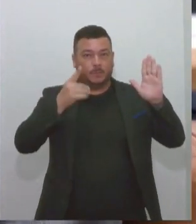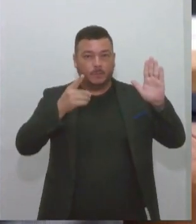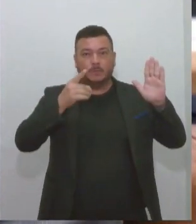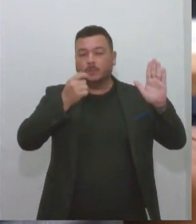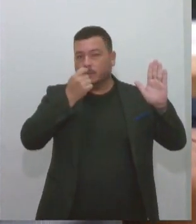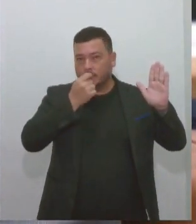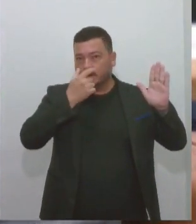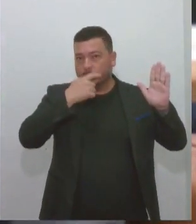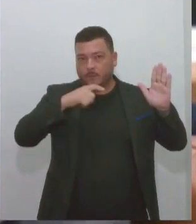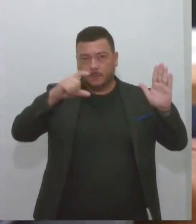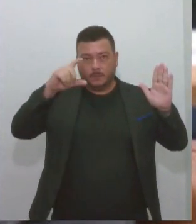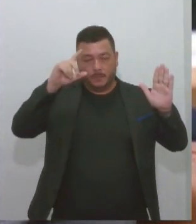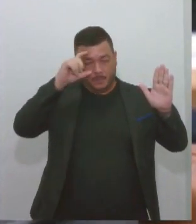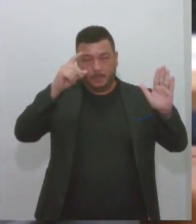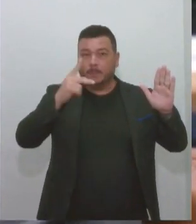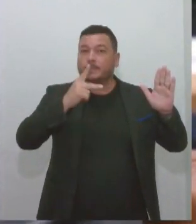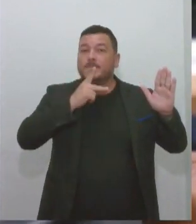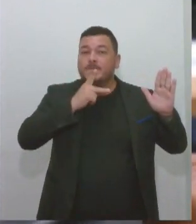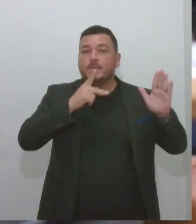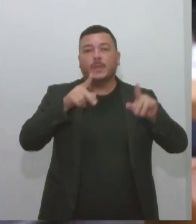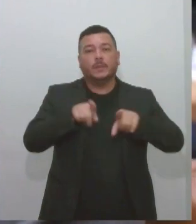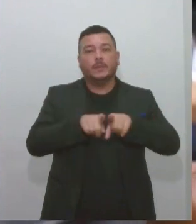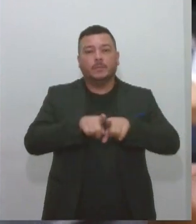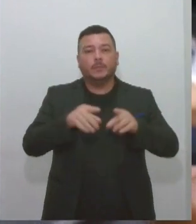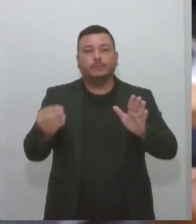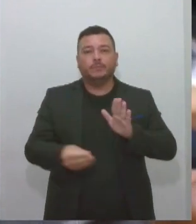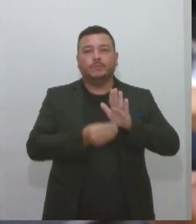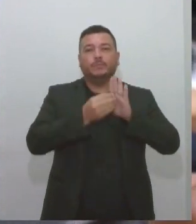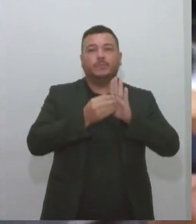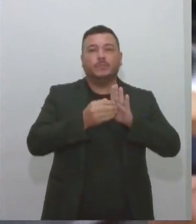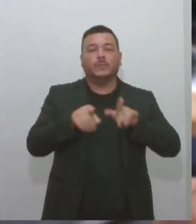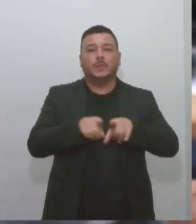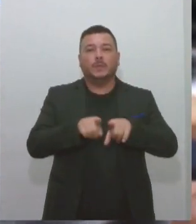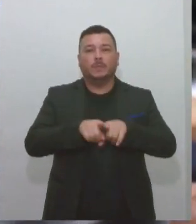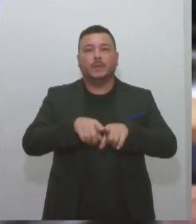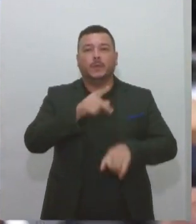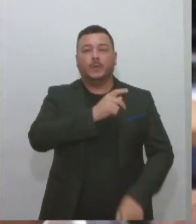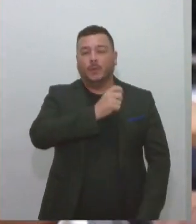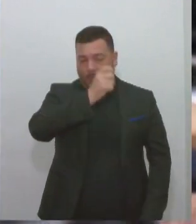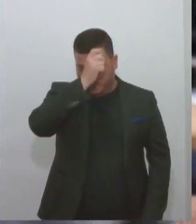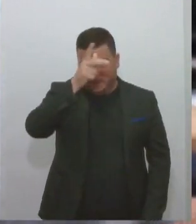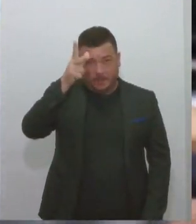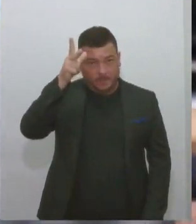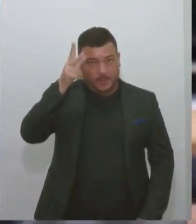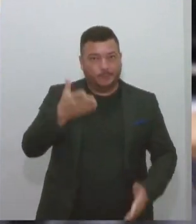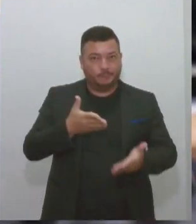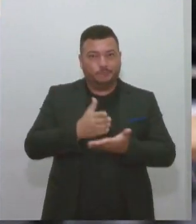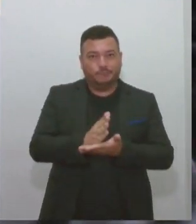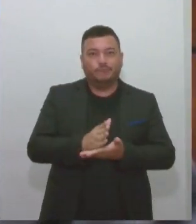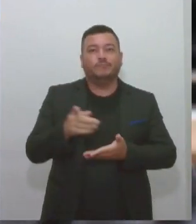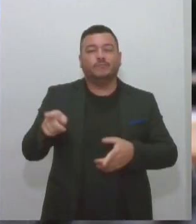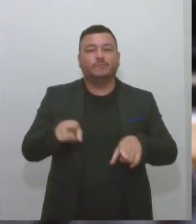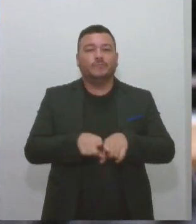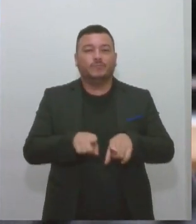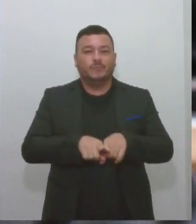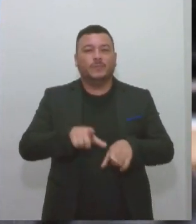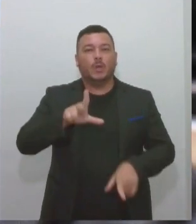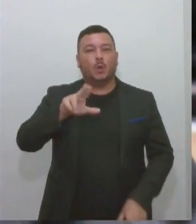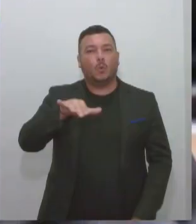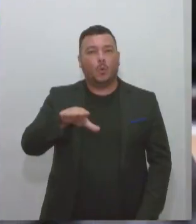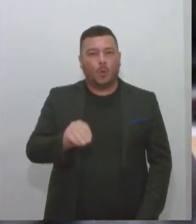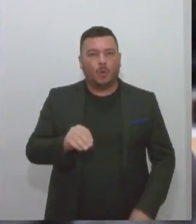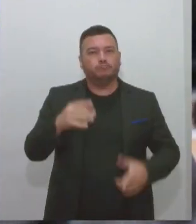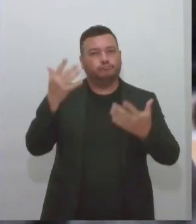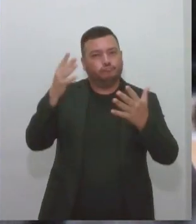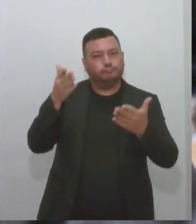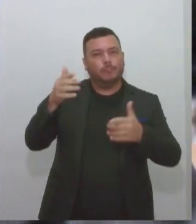registrou a presença do prefeito eleito de Simão Dias, Cristiano Viana, parabenizando o gestor pelas inúmeras ações